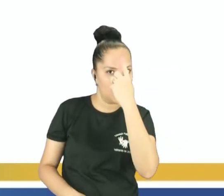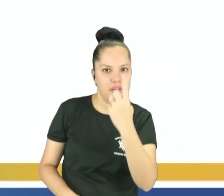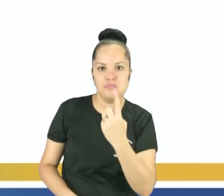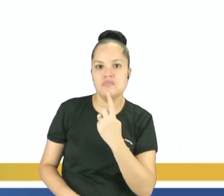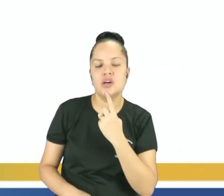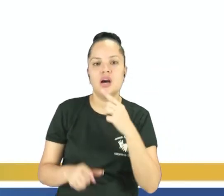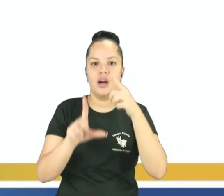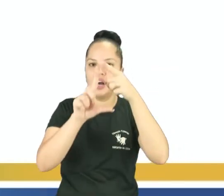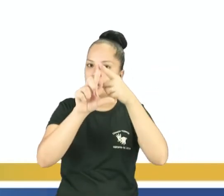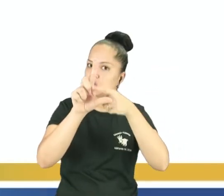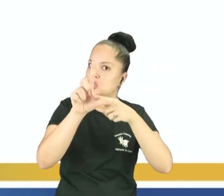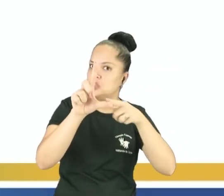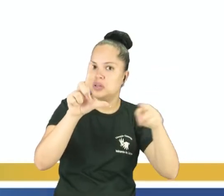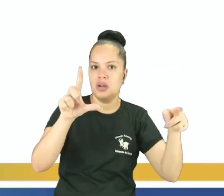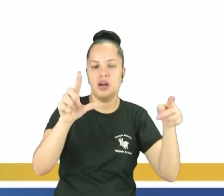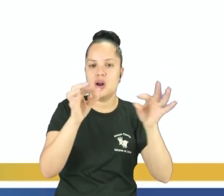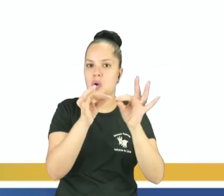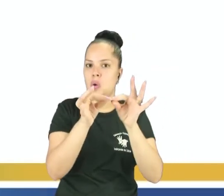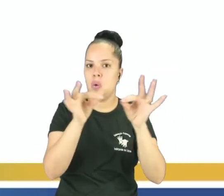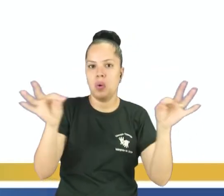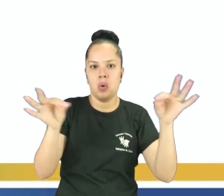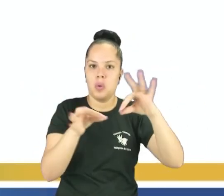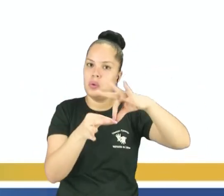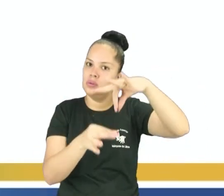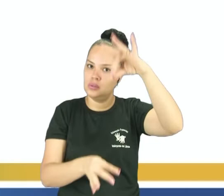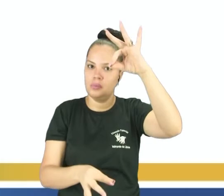seus ângulos e assim por diante.